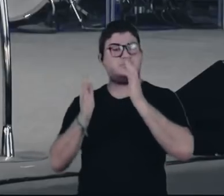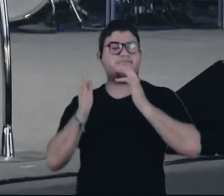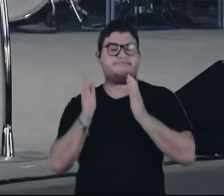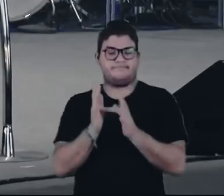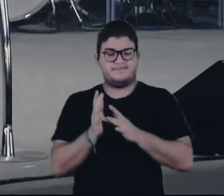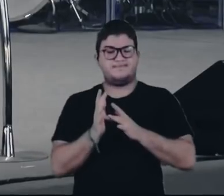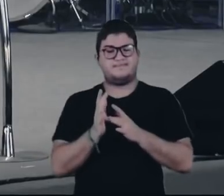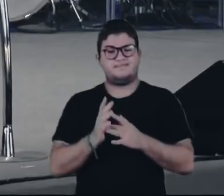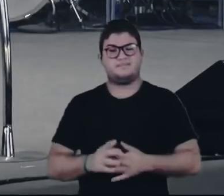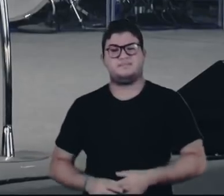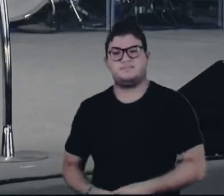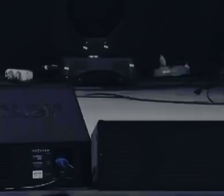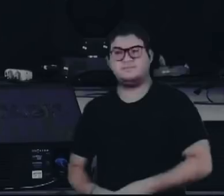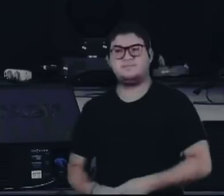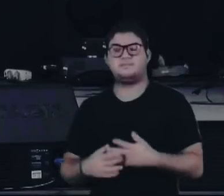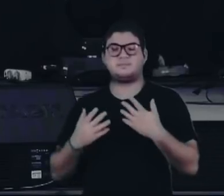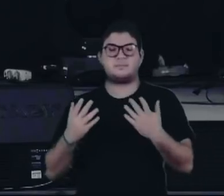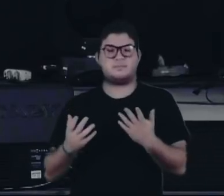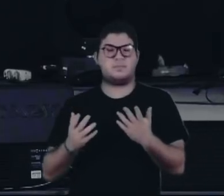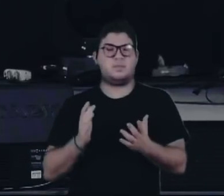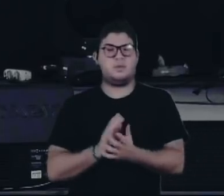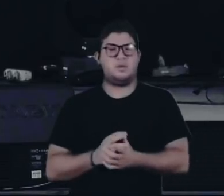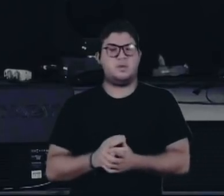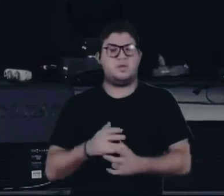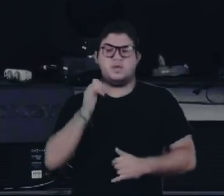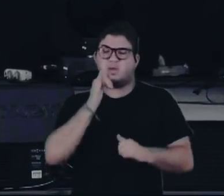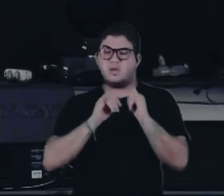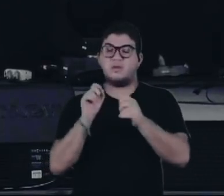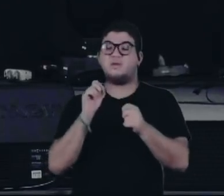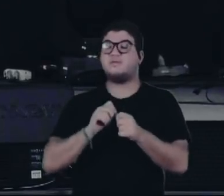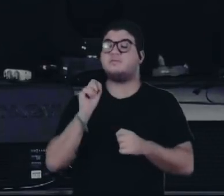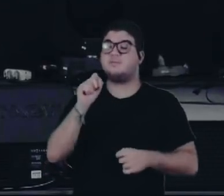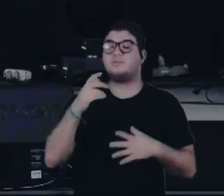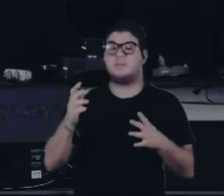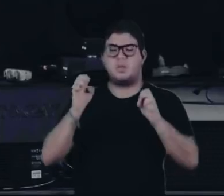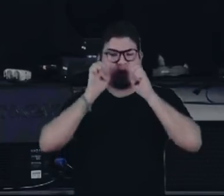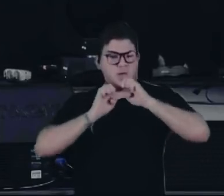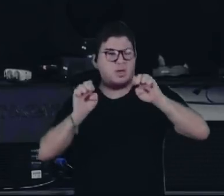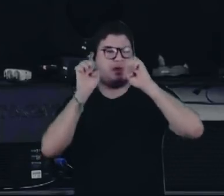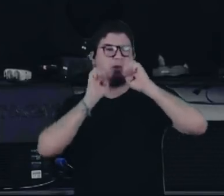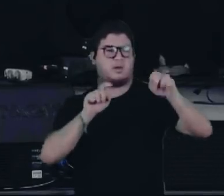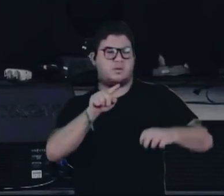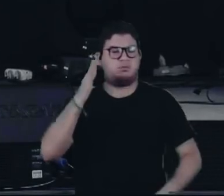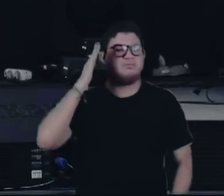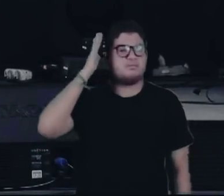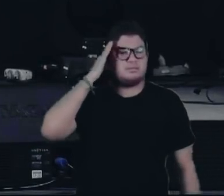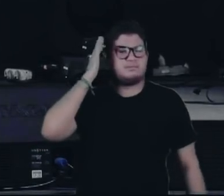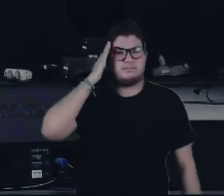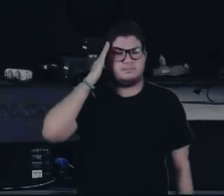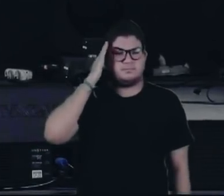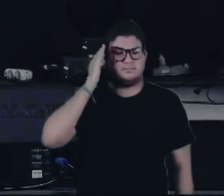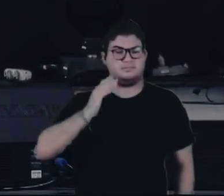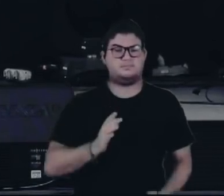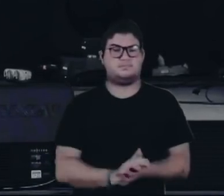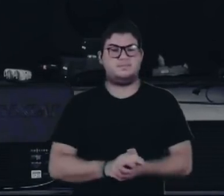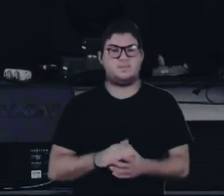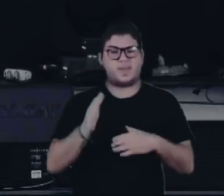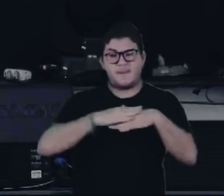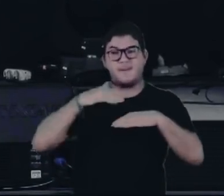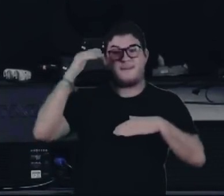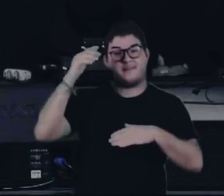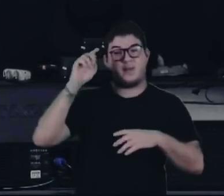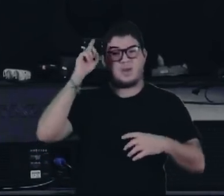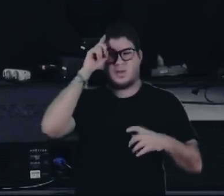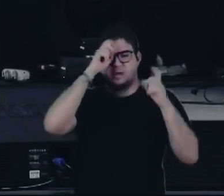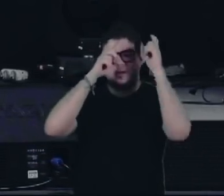Jesus. E quem já fez isso, gente, evangelizou, você sabe, um dos maiores desafios